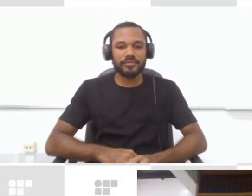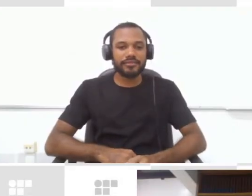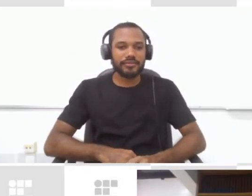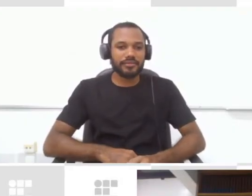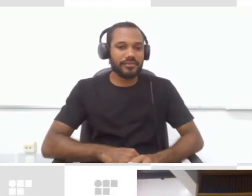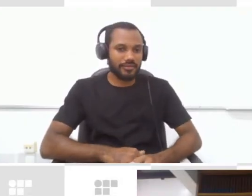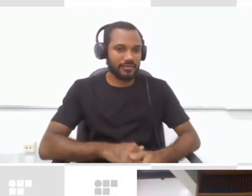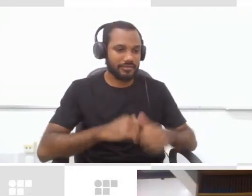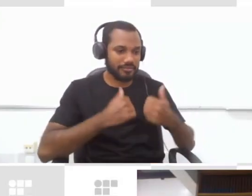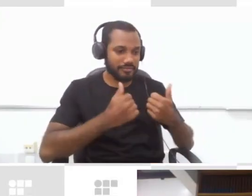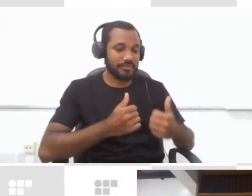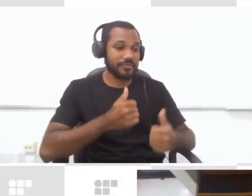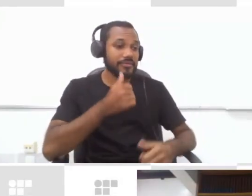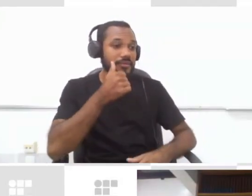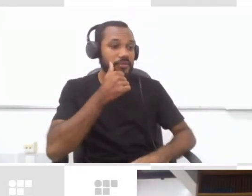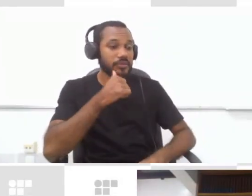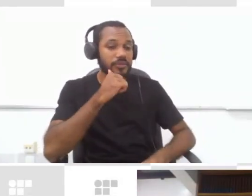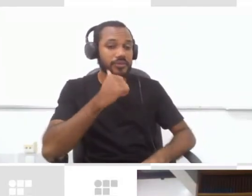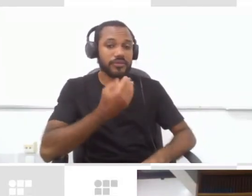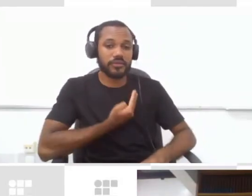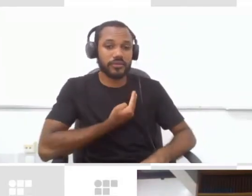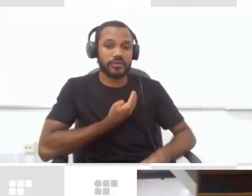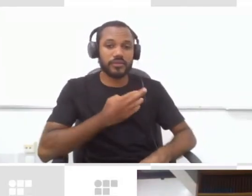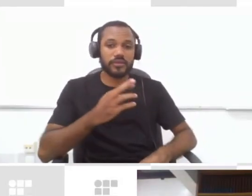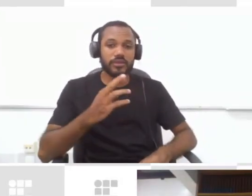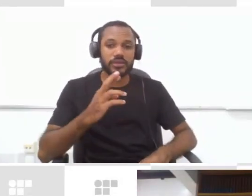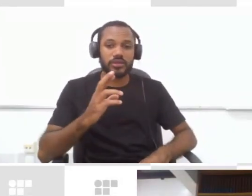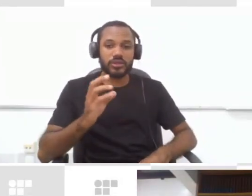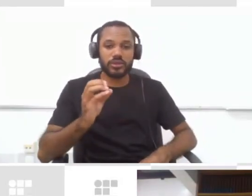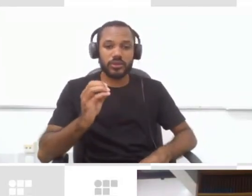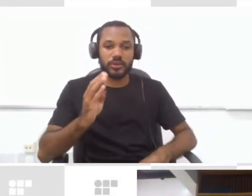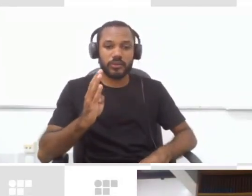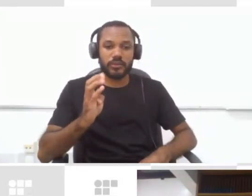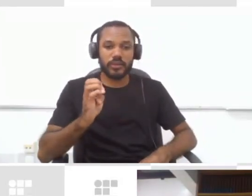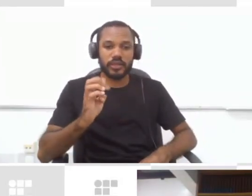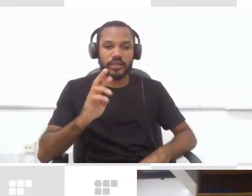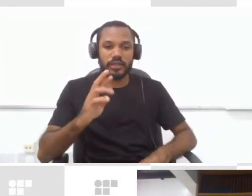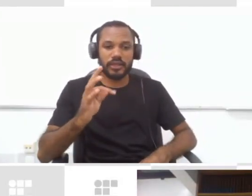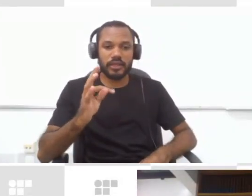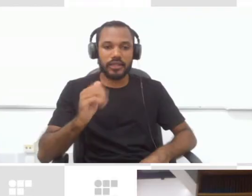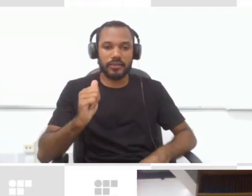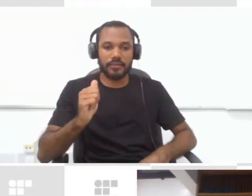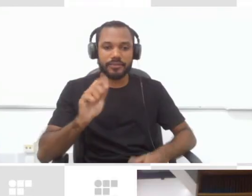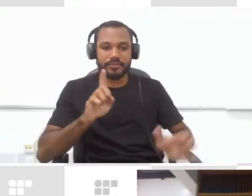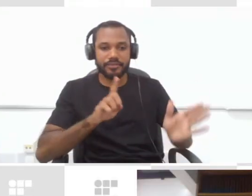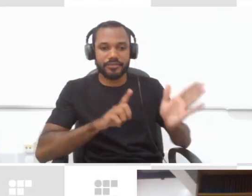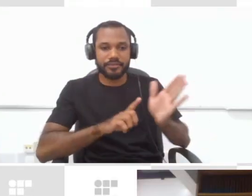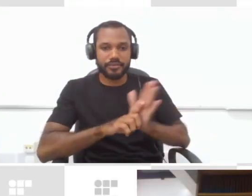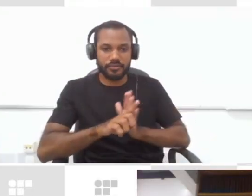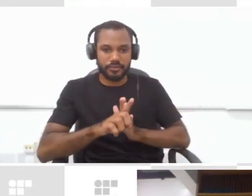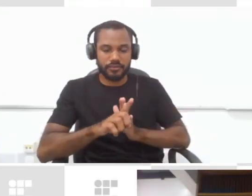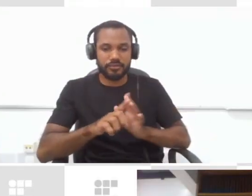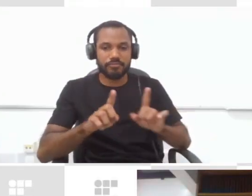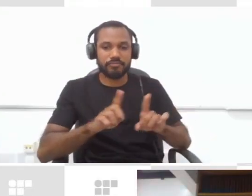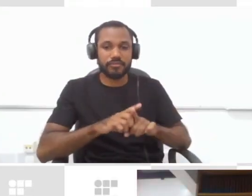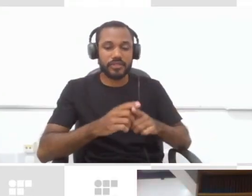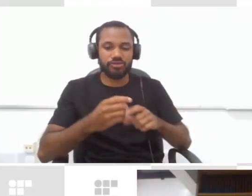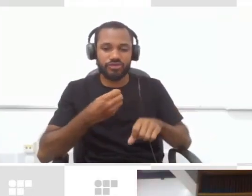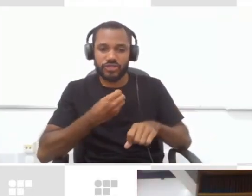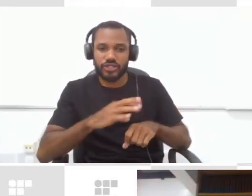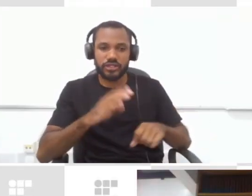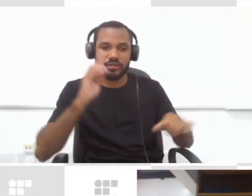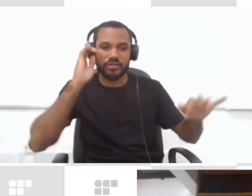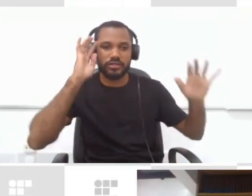Professora, nossa colega, a Roberta, ela pergunta o seguinte, pergunta e reflete também, né? Então,